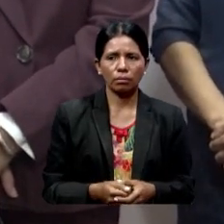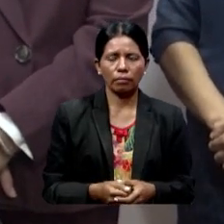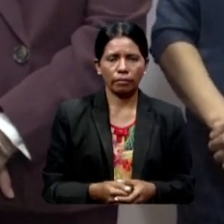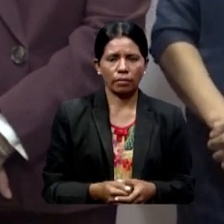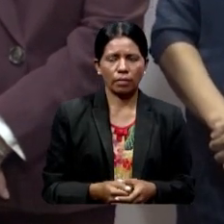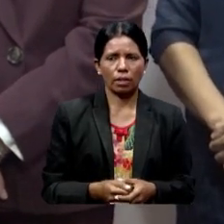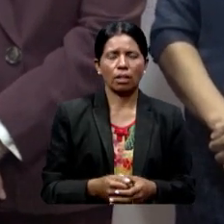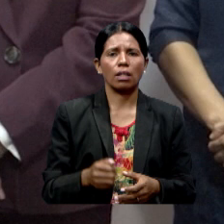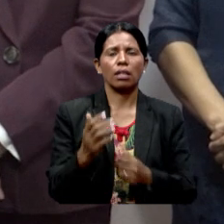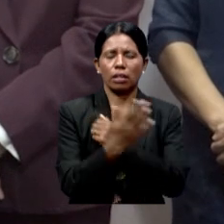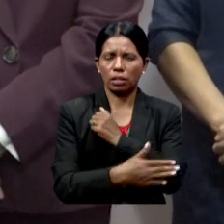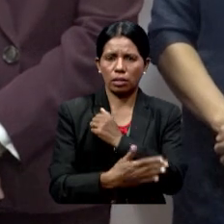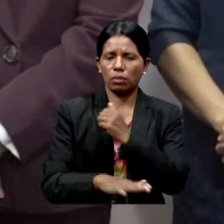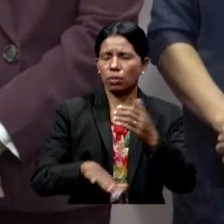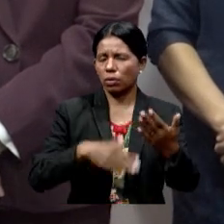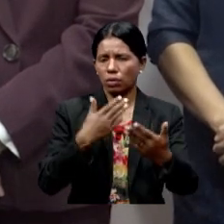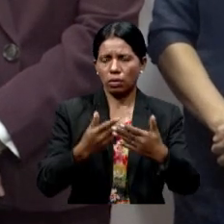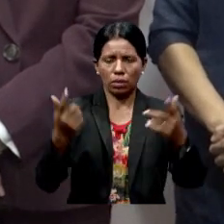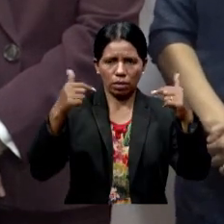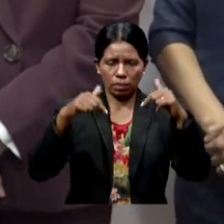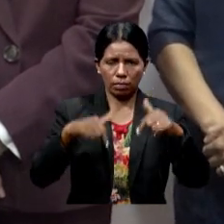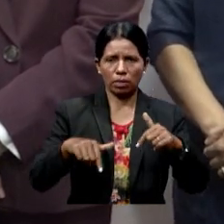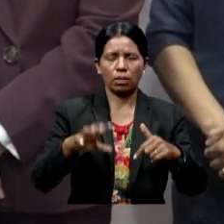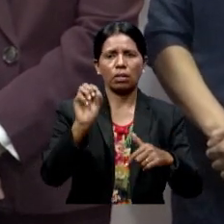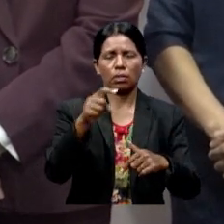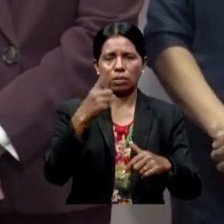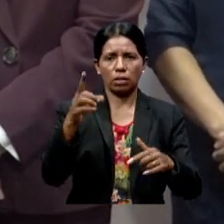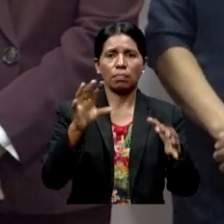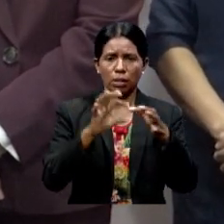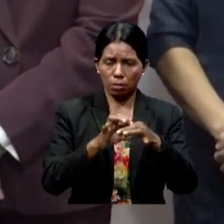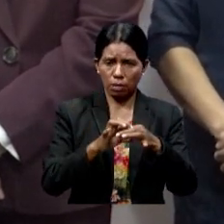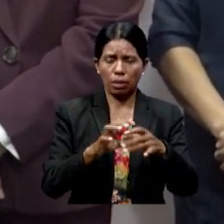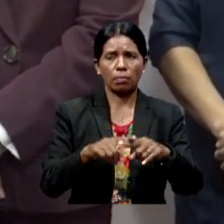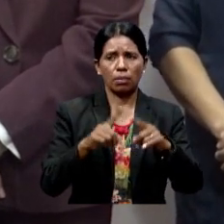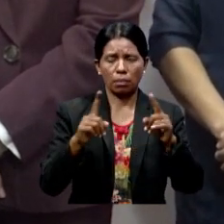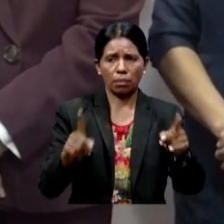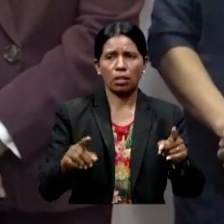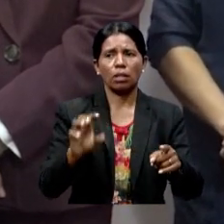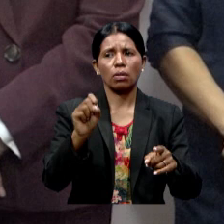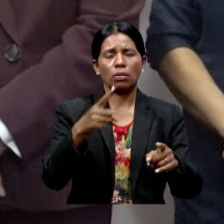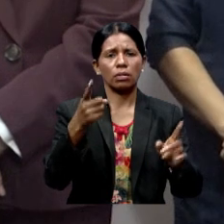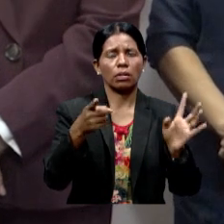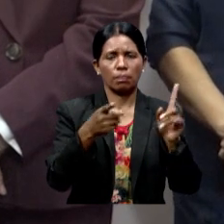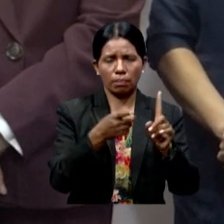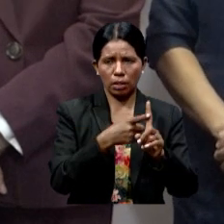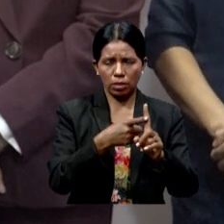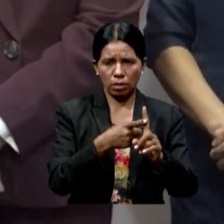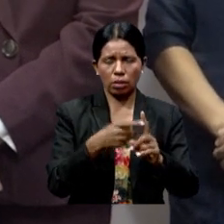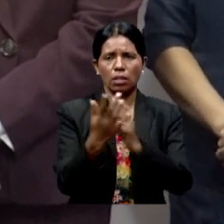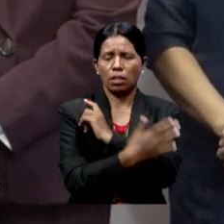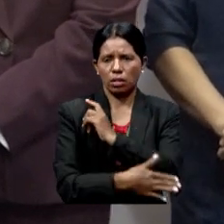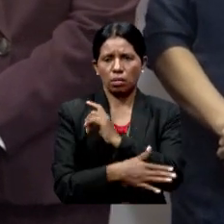ototo, não é mais que laus ASEAN 11 membros na rede, mas 11 plus, rota na São Circelo, na São Bobó,